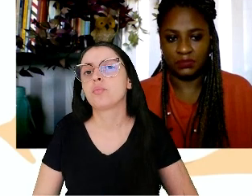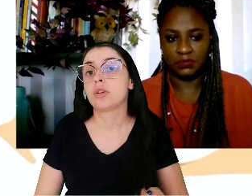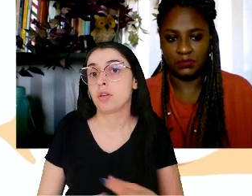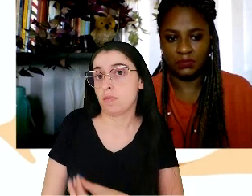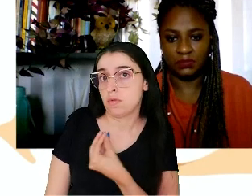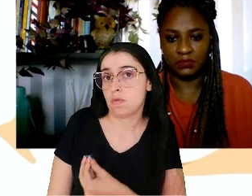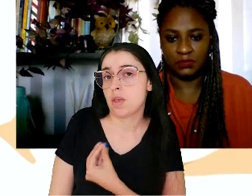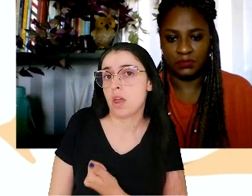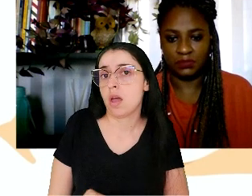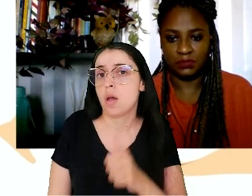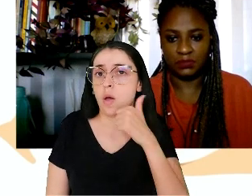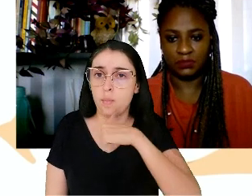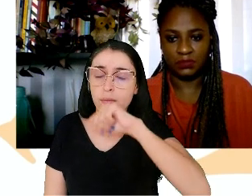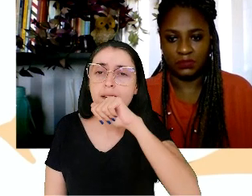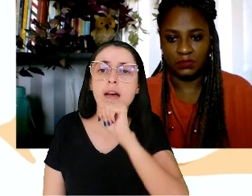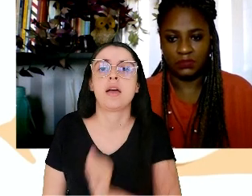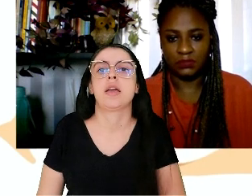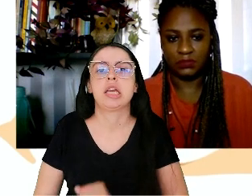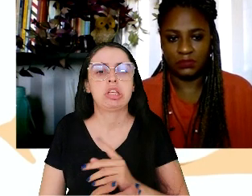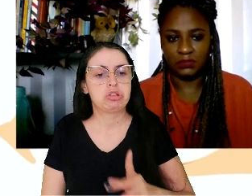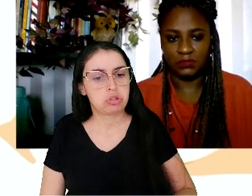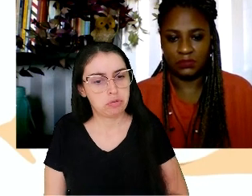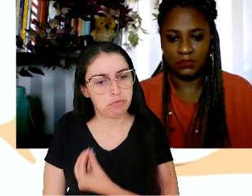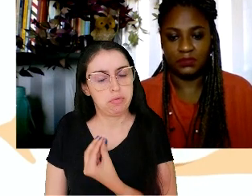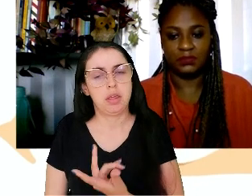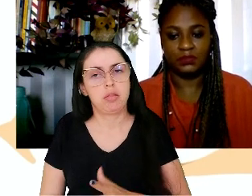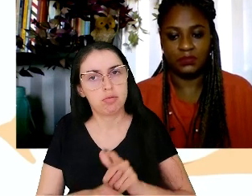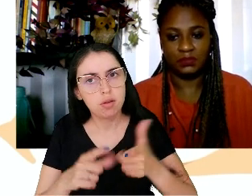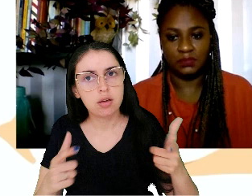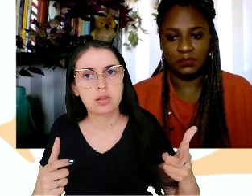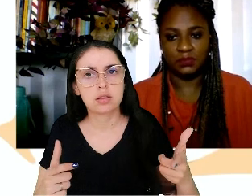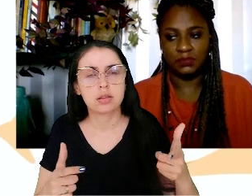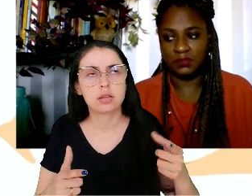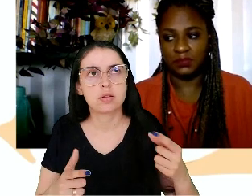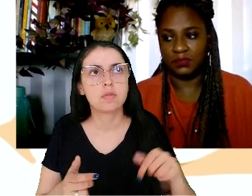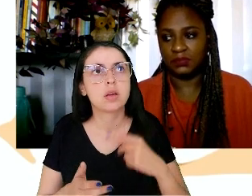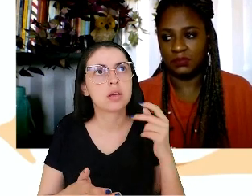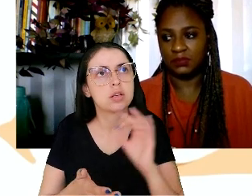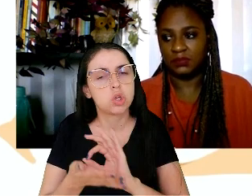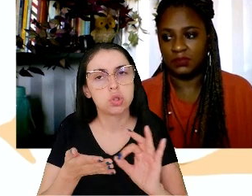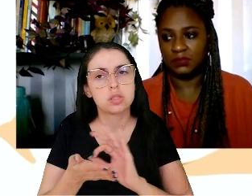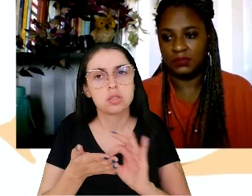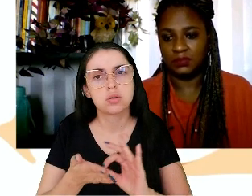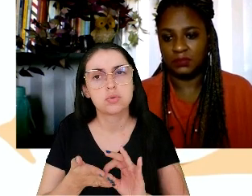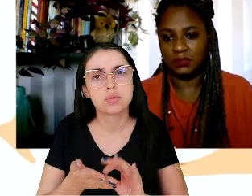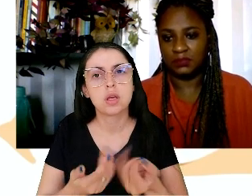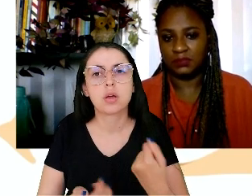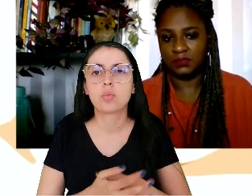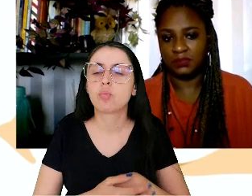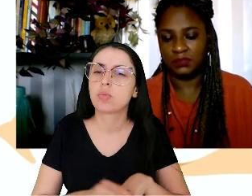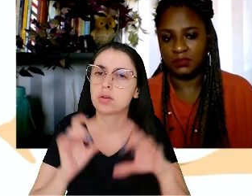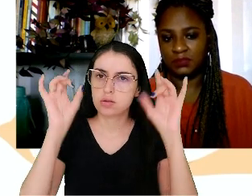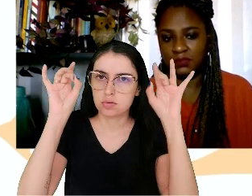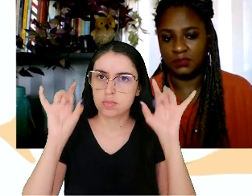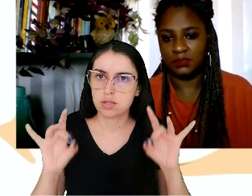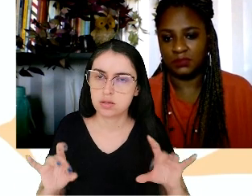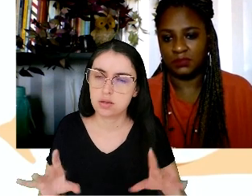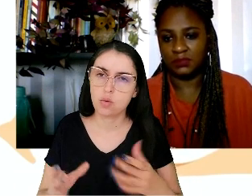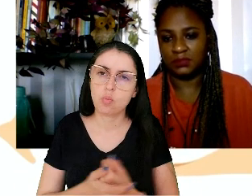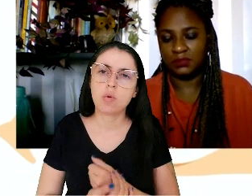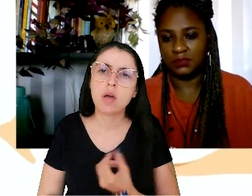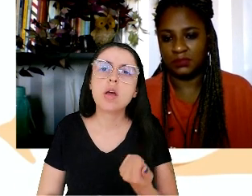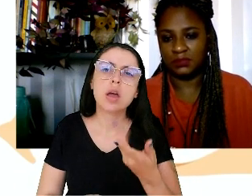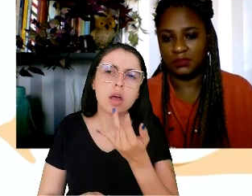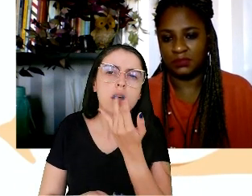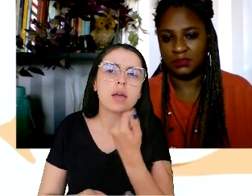mãe uma grande parte da vida dele, e quando ele escreveu, porque ele tem um estudo especial que ele fala, né,